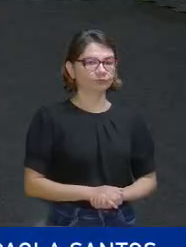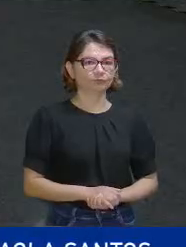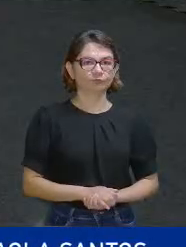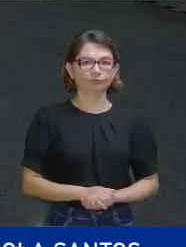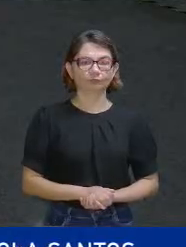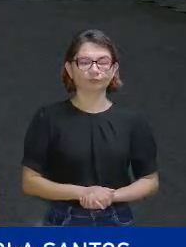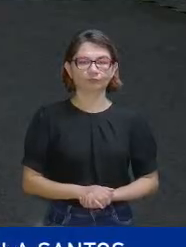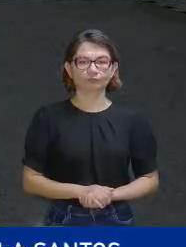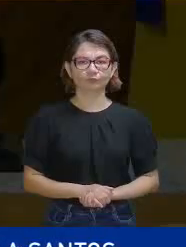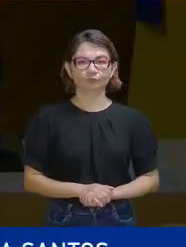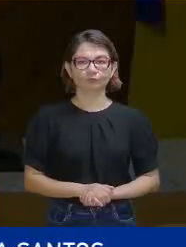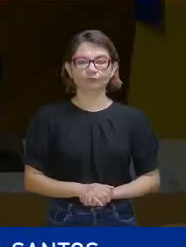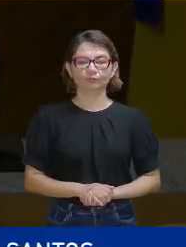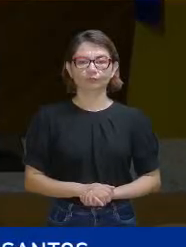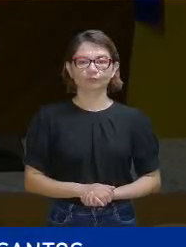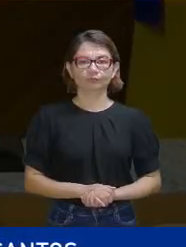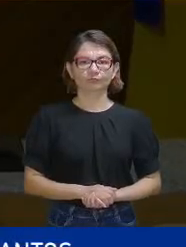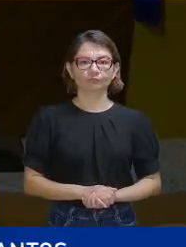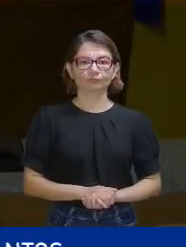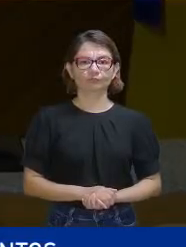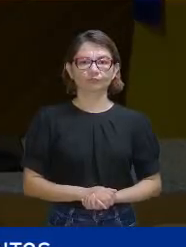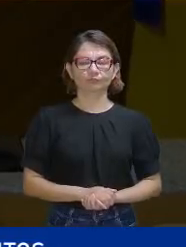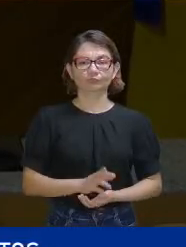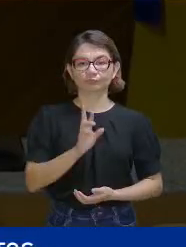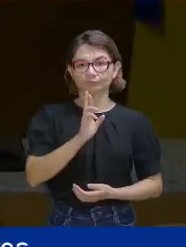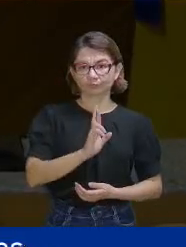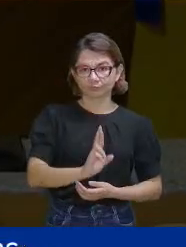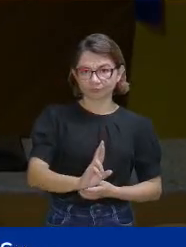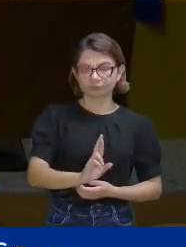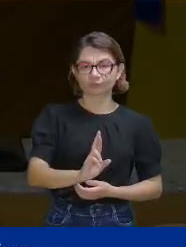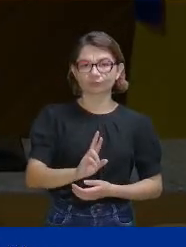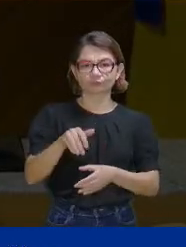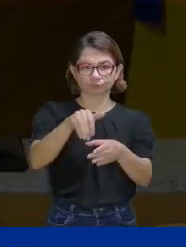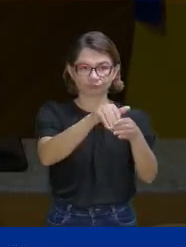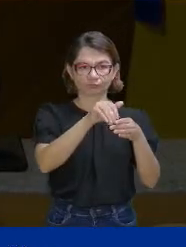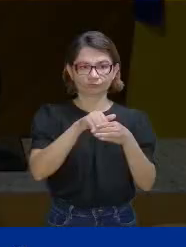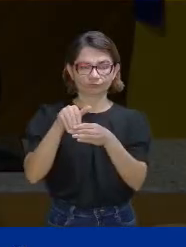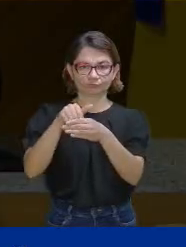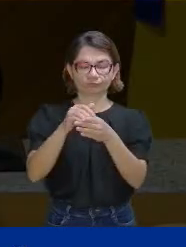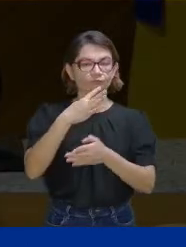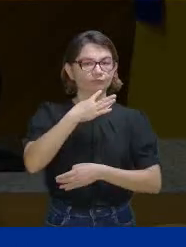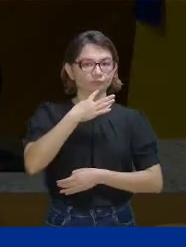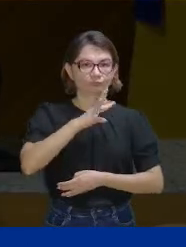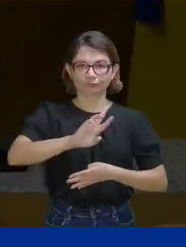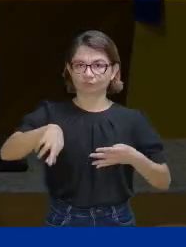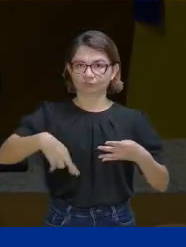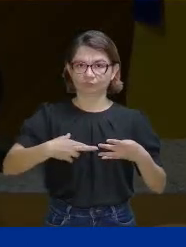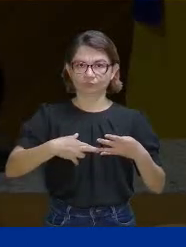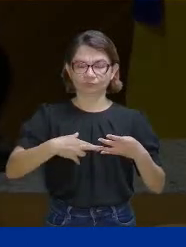O Tribunal de Justiça, por unanimidade, não conheceu o recurso.